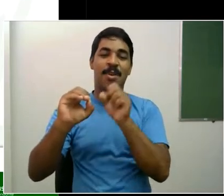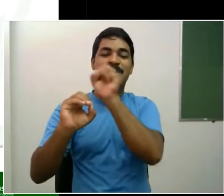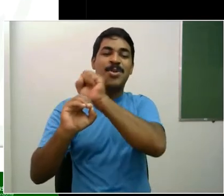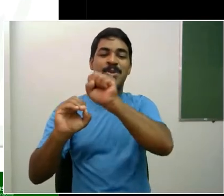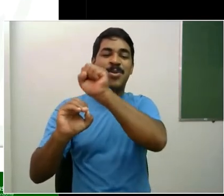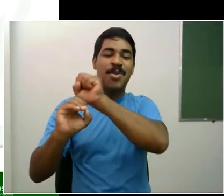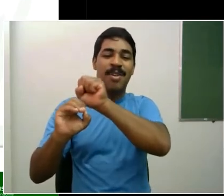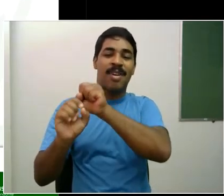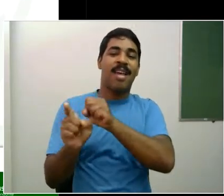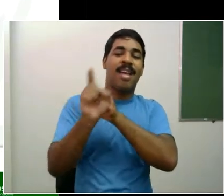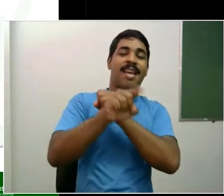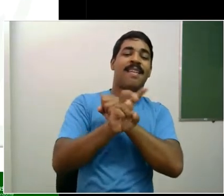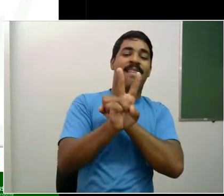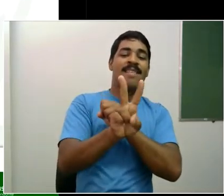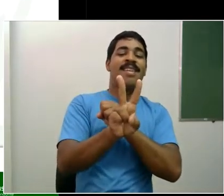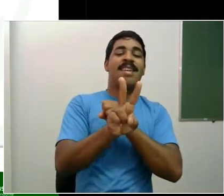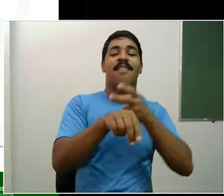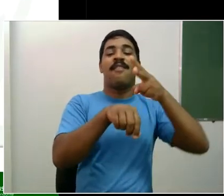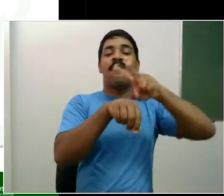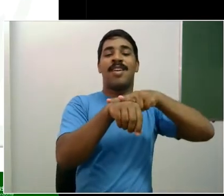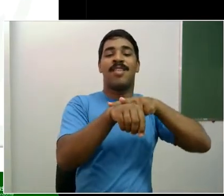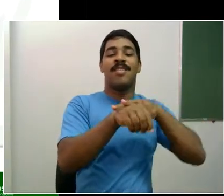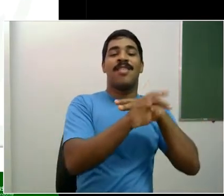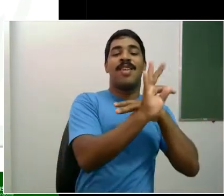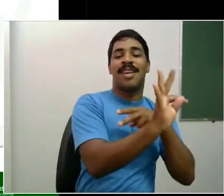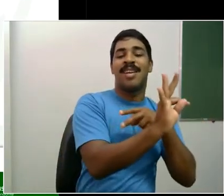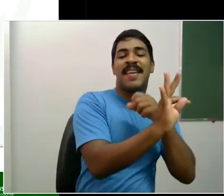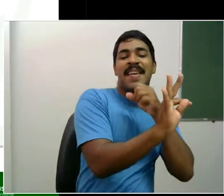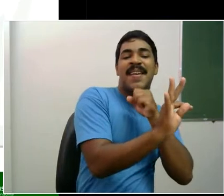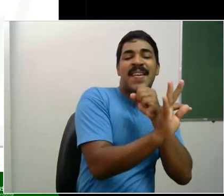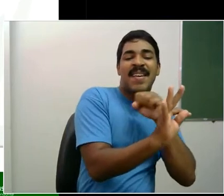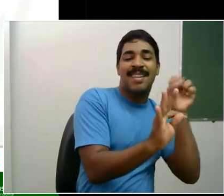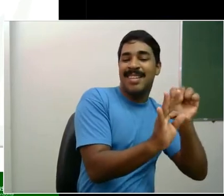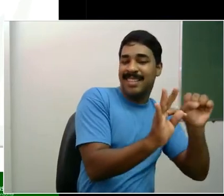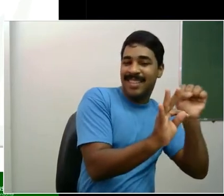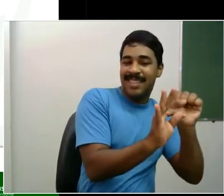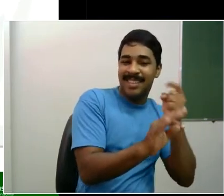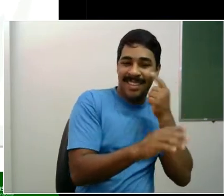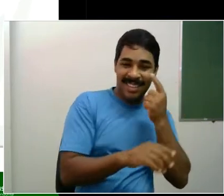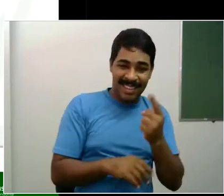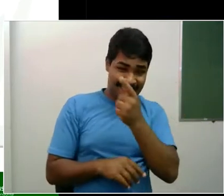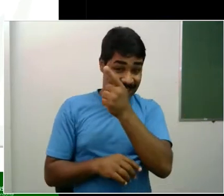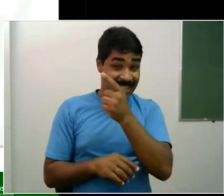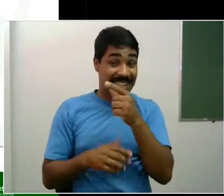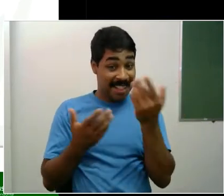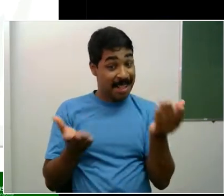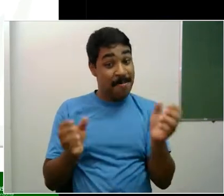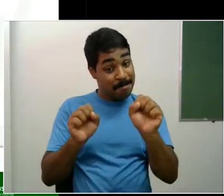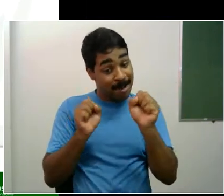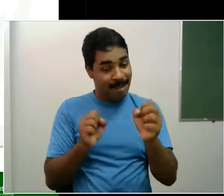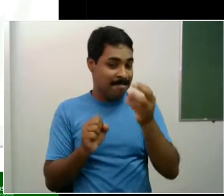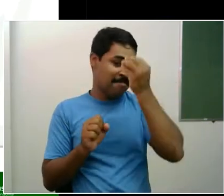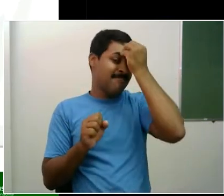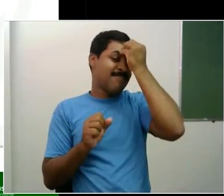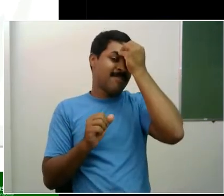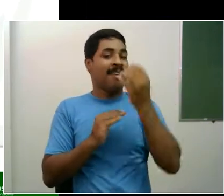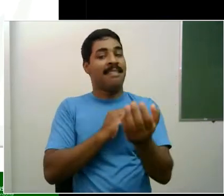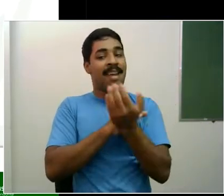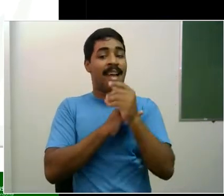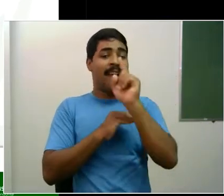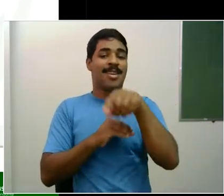mas ainda não chegou a hora, né? E aí ele vai casar posteriormente, mas ele ainda continua solteiro. Então eu brinco que isso daqui é a forma dos solteiros,